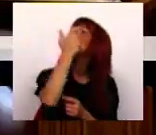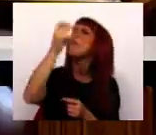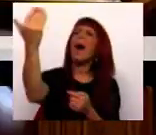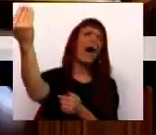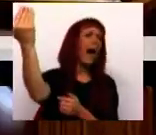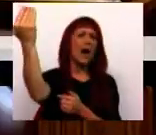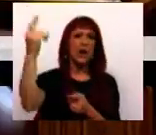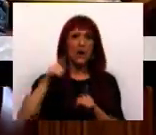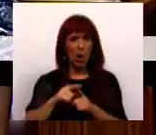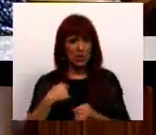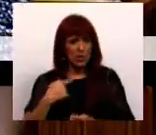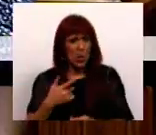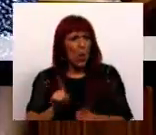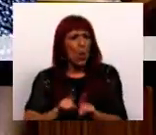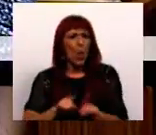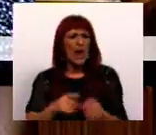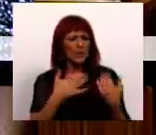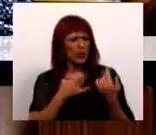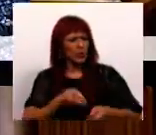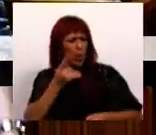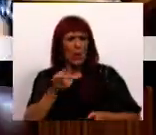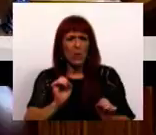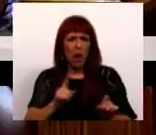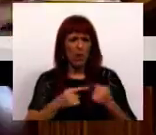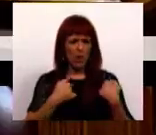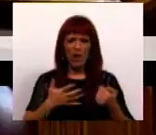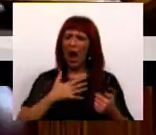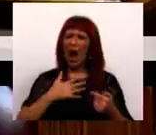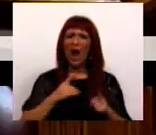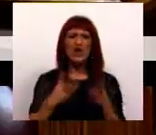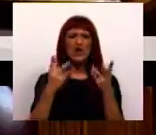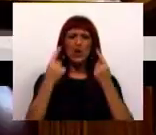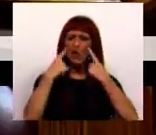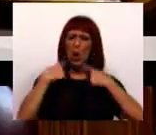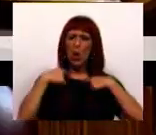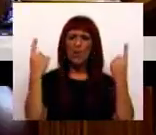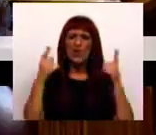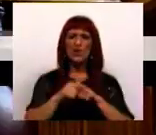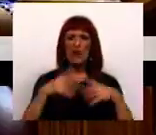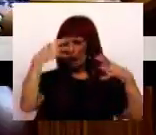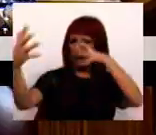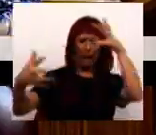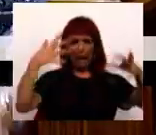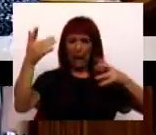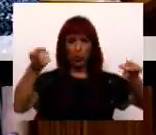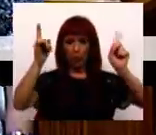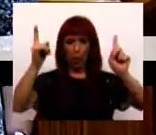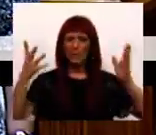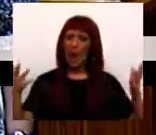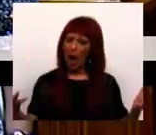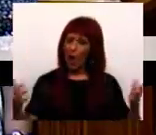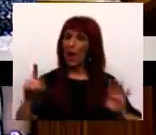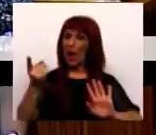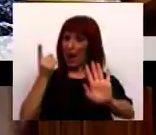infinitos. Nós não somos irresponsáveis, nós não queremos contas públicas desorientadas.